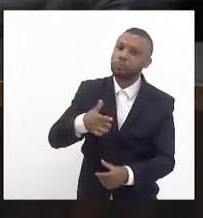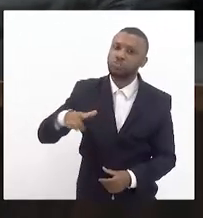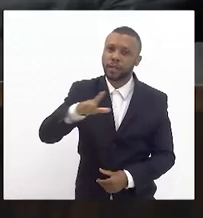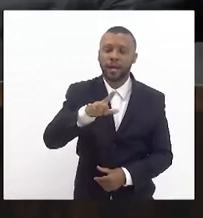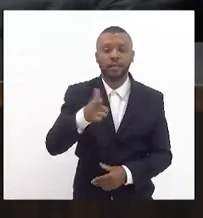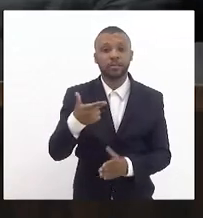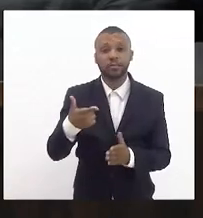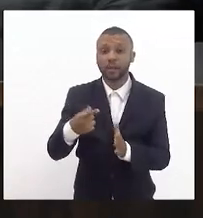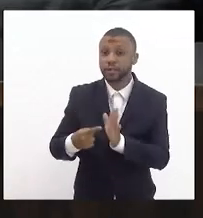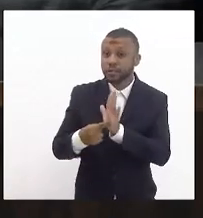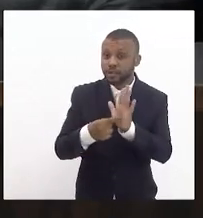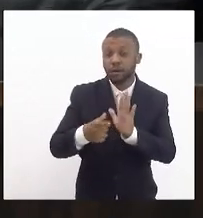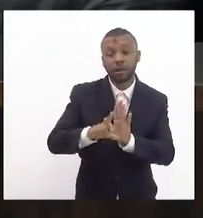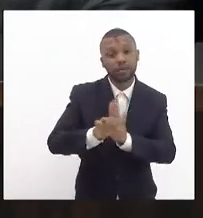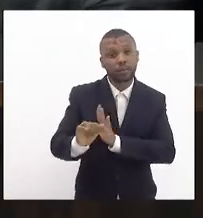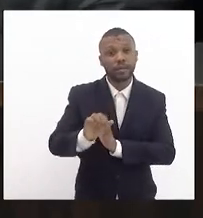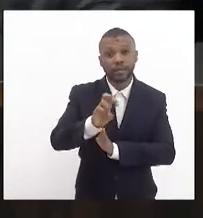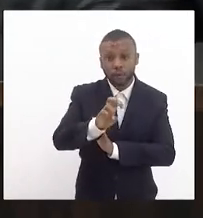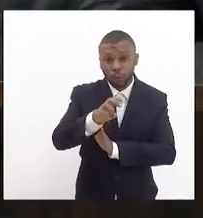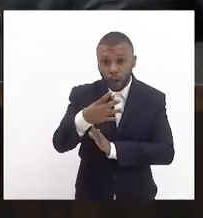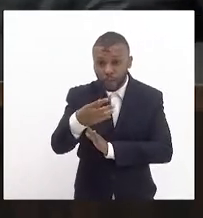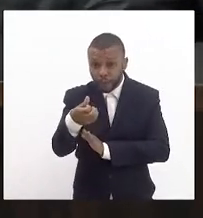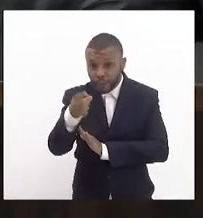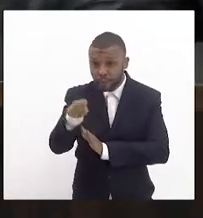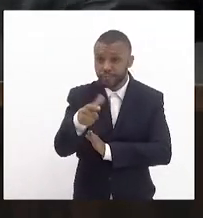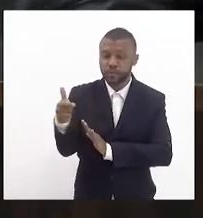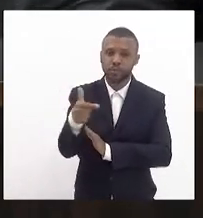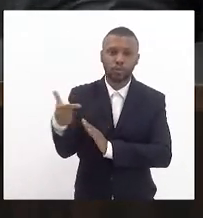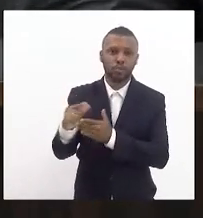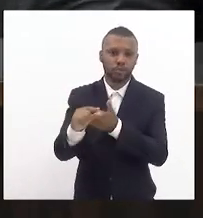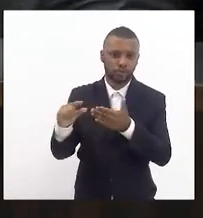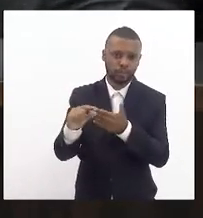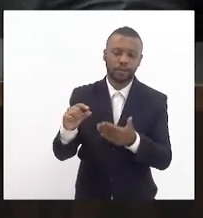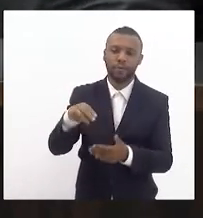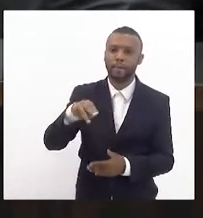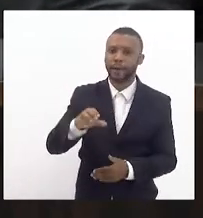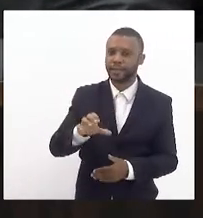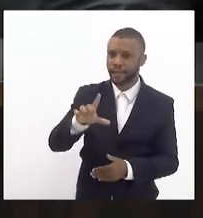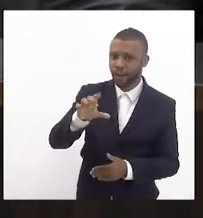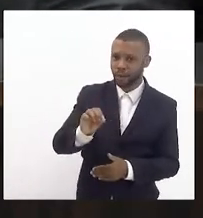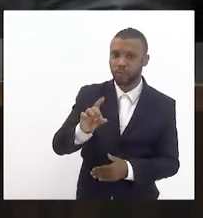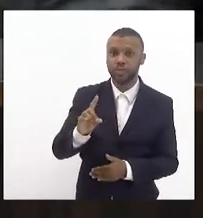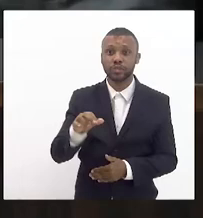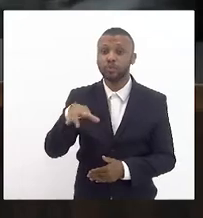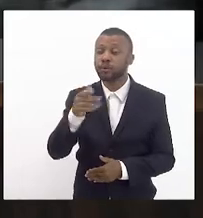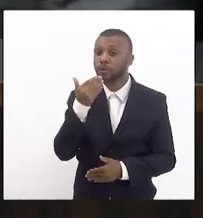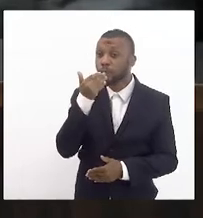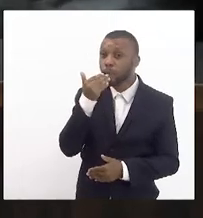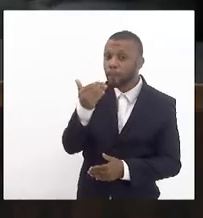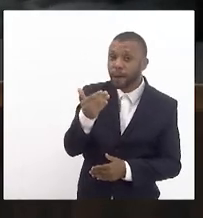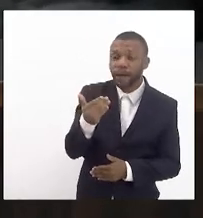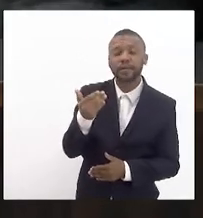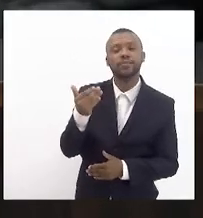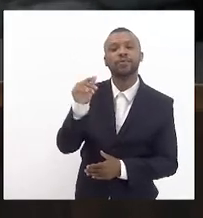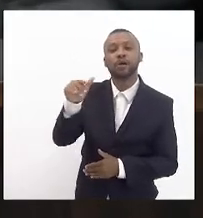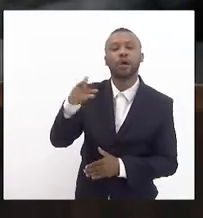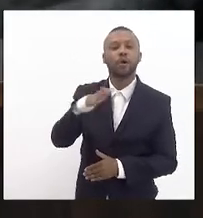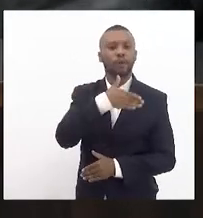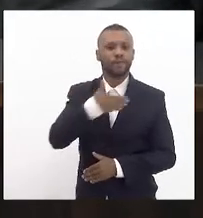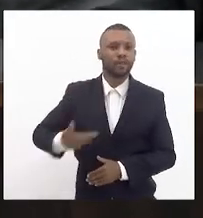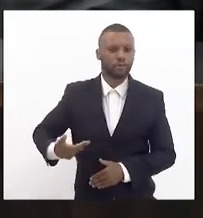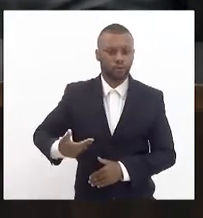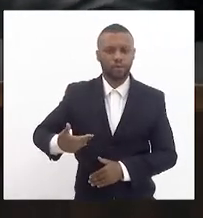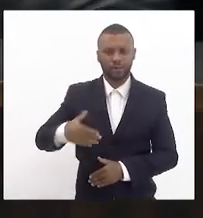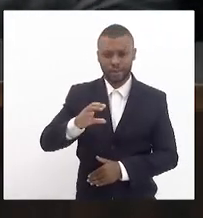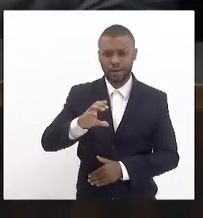Indicação legislativa 546 de 22, de autoria do deputado Marcelo Dino e André Siciliano, que solicita ao excelentíssimo senhor governador do estado do Rio de